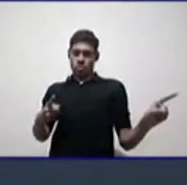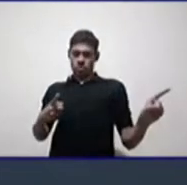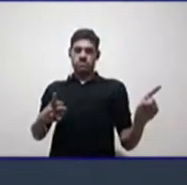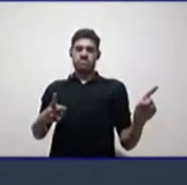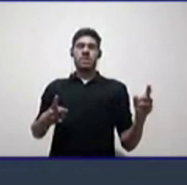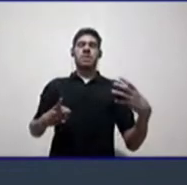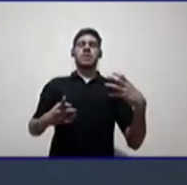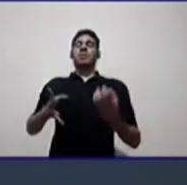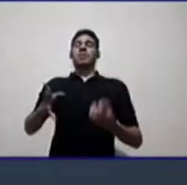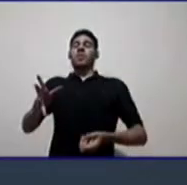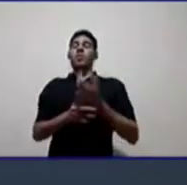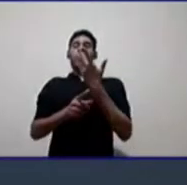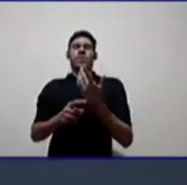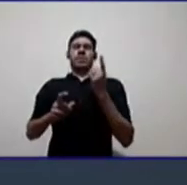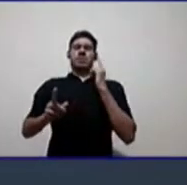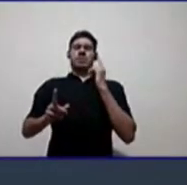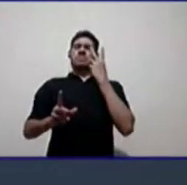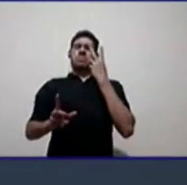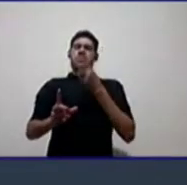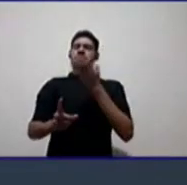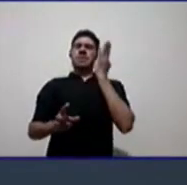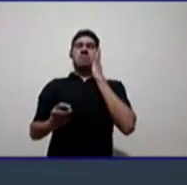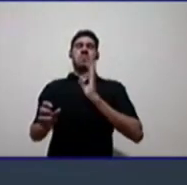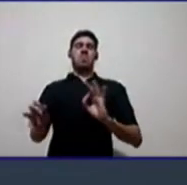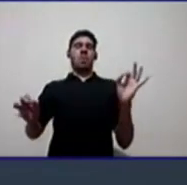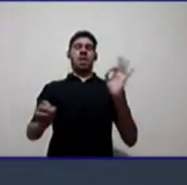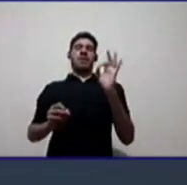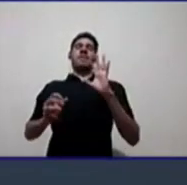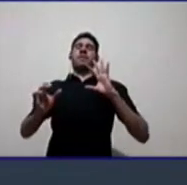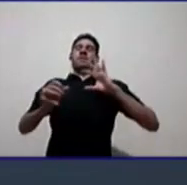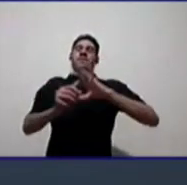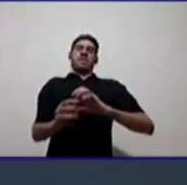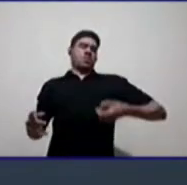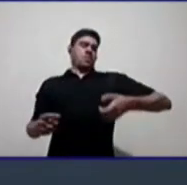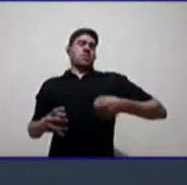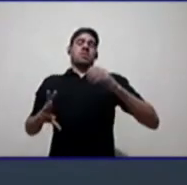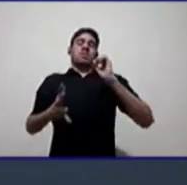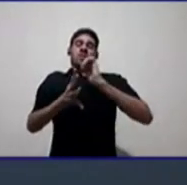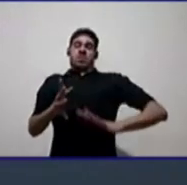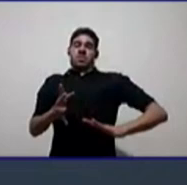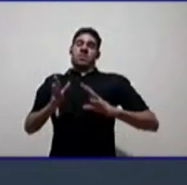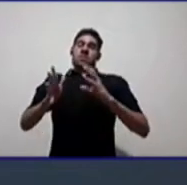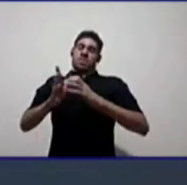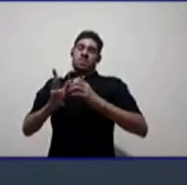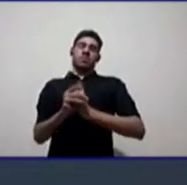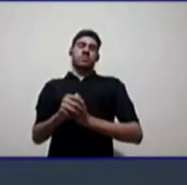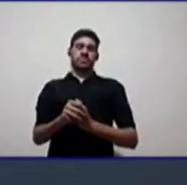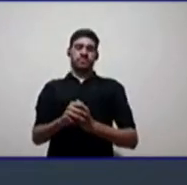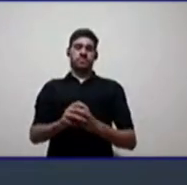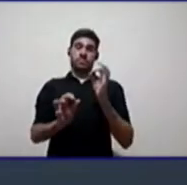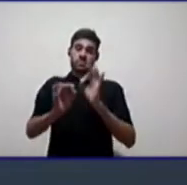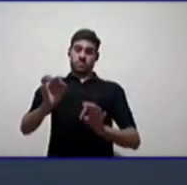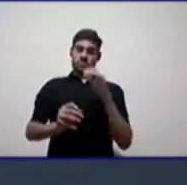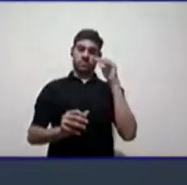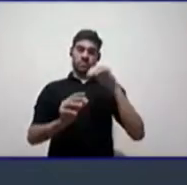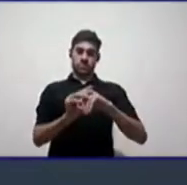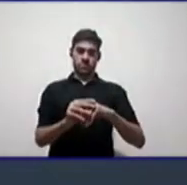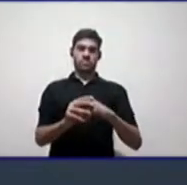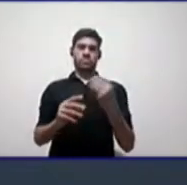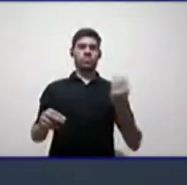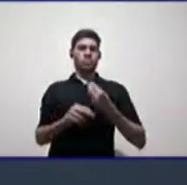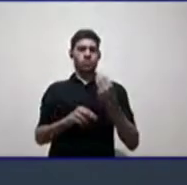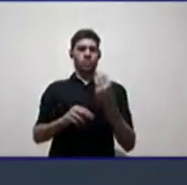doações de origem não identificada e a vinculação dos gastos à atividade partidária. A Justiça Eleitoral, por meio do